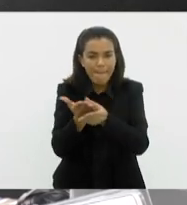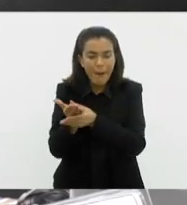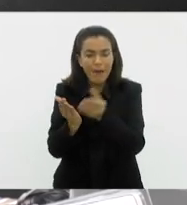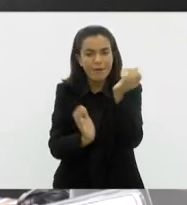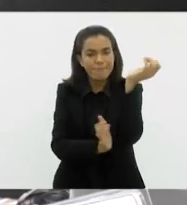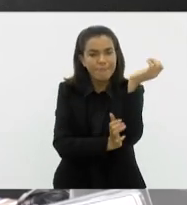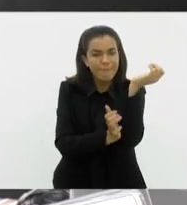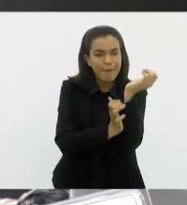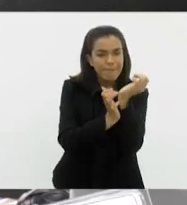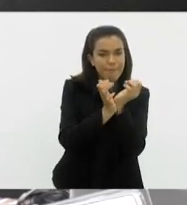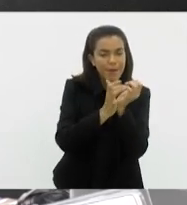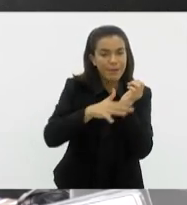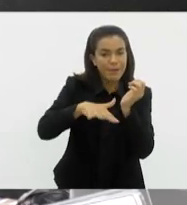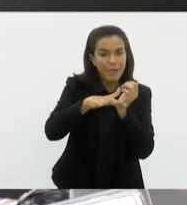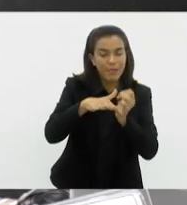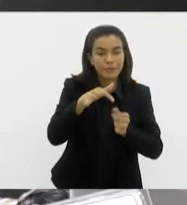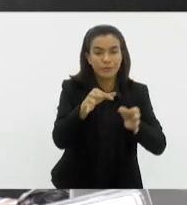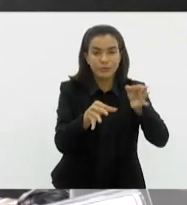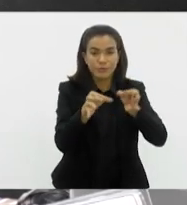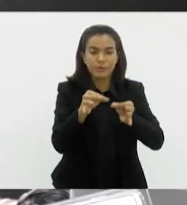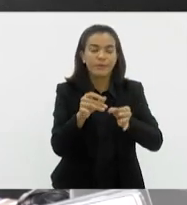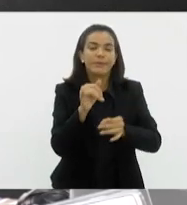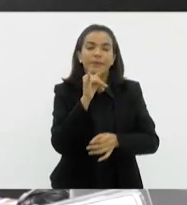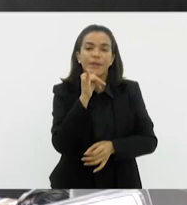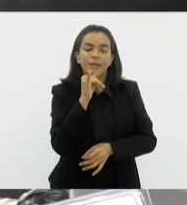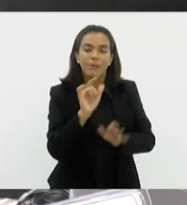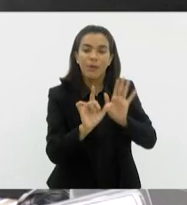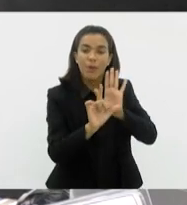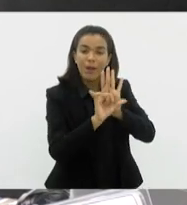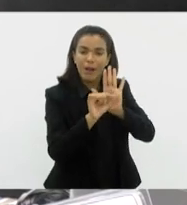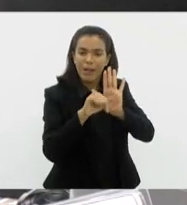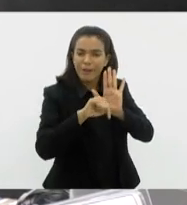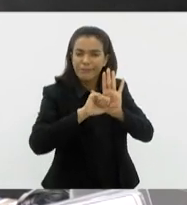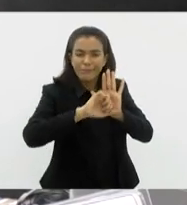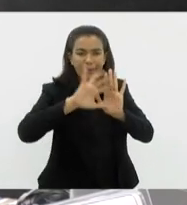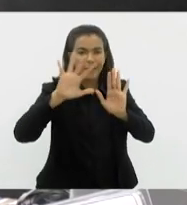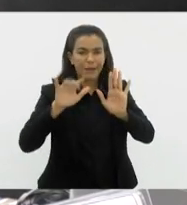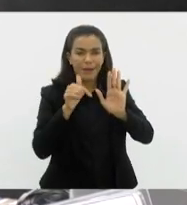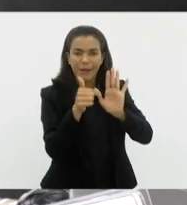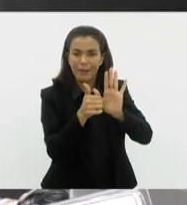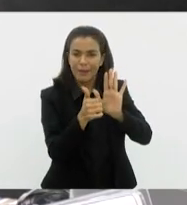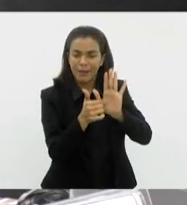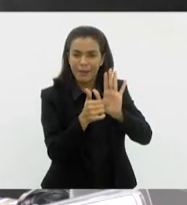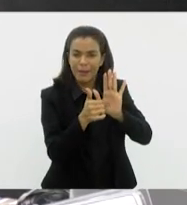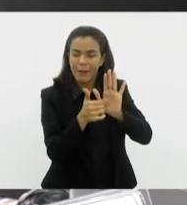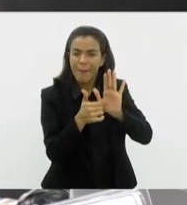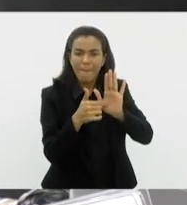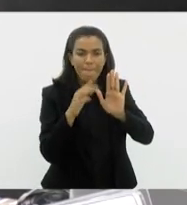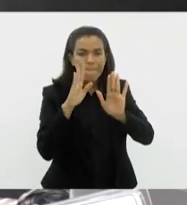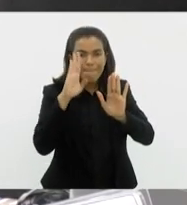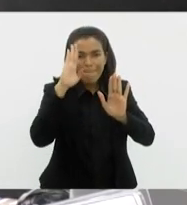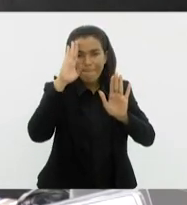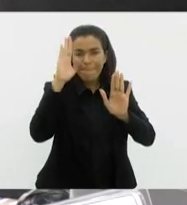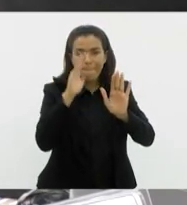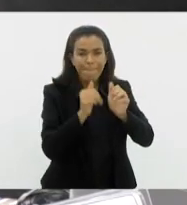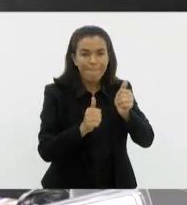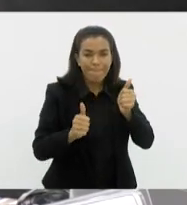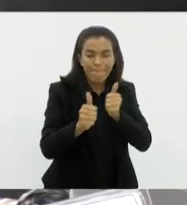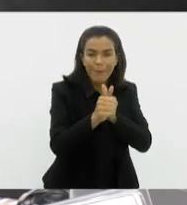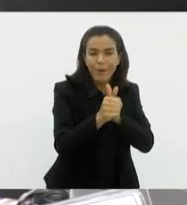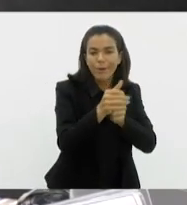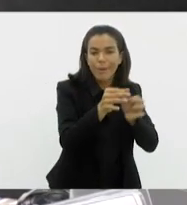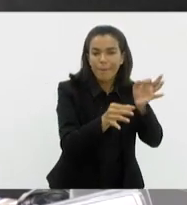no âmbito do judiciário, inclusive, aí cito uma lei que é uma lei muito clara, que é a que dá prioridade na